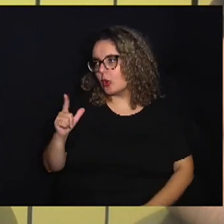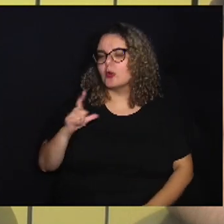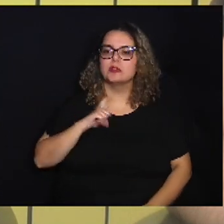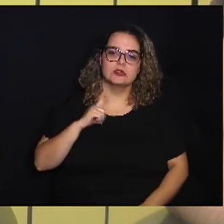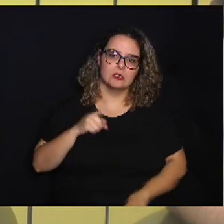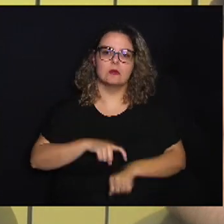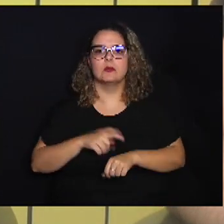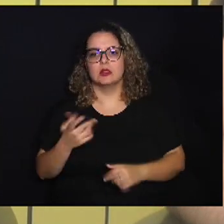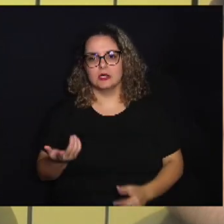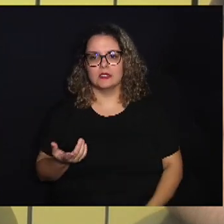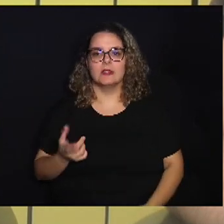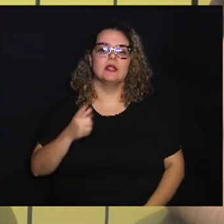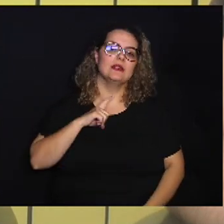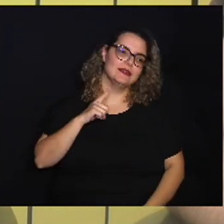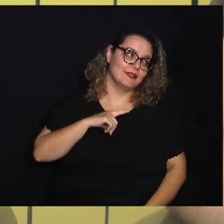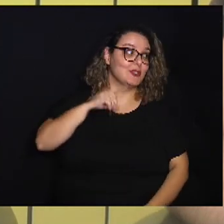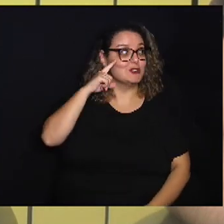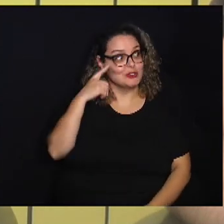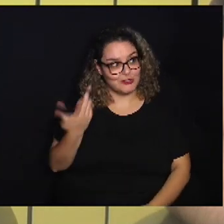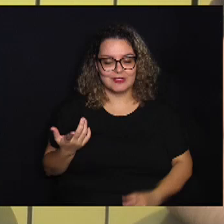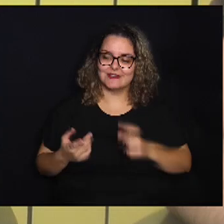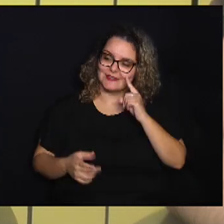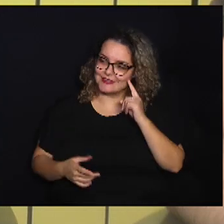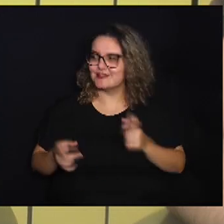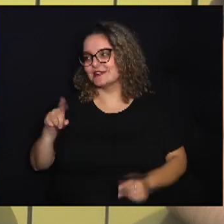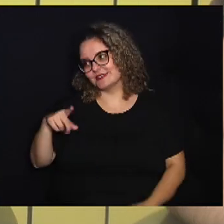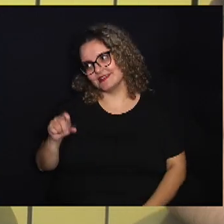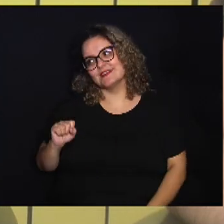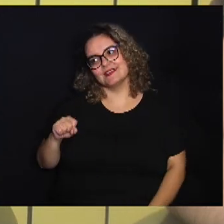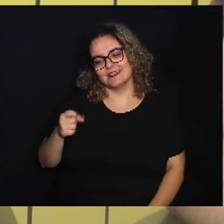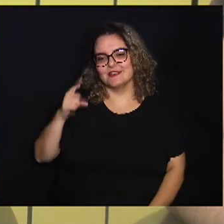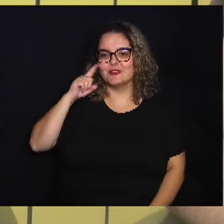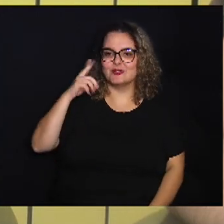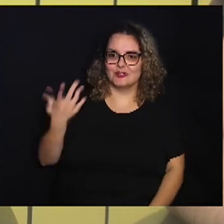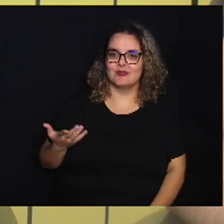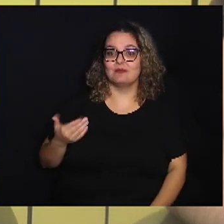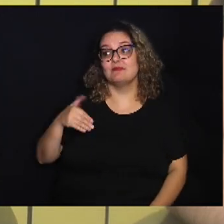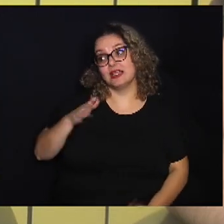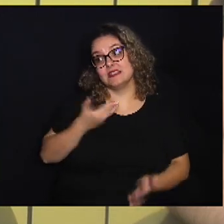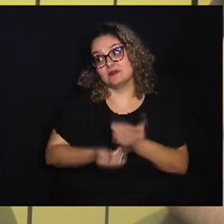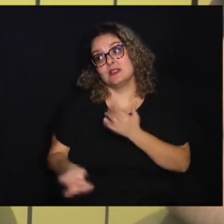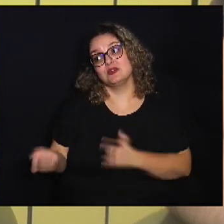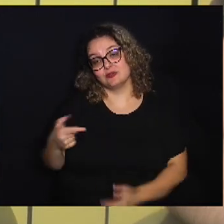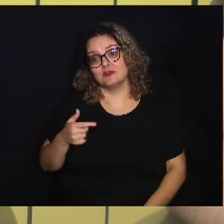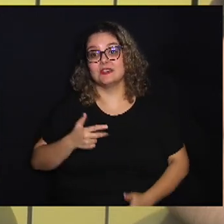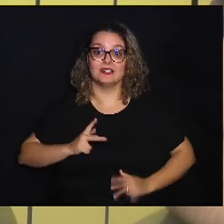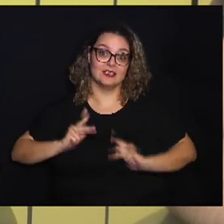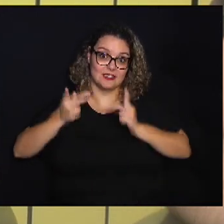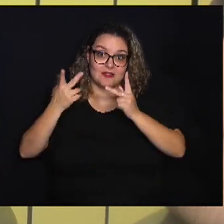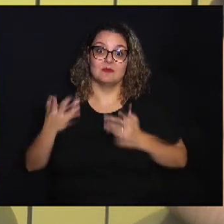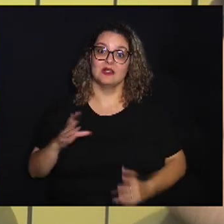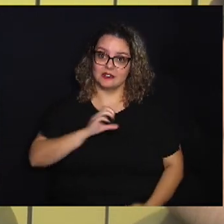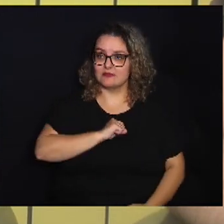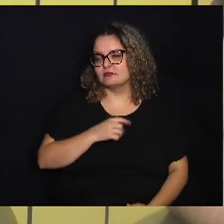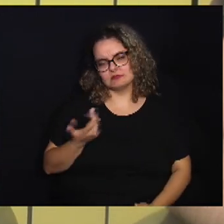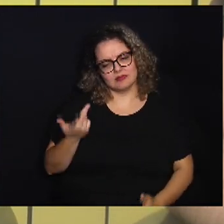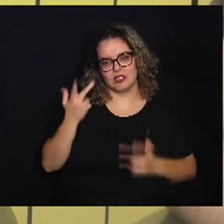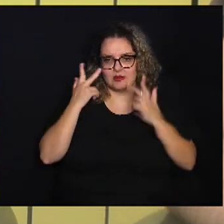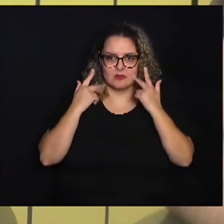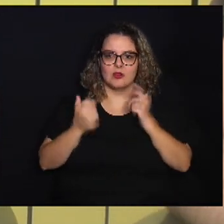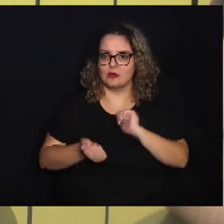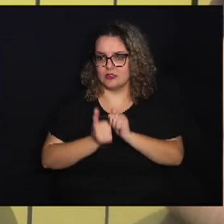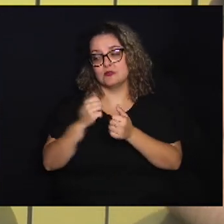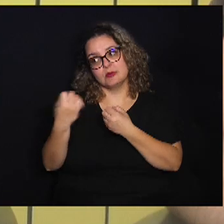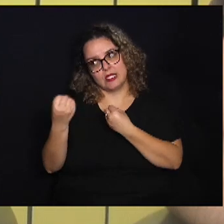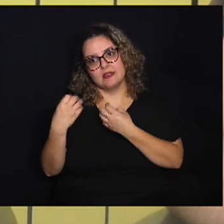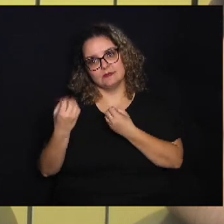momentos, né? Tem dias, né? Tem dias, né? Não, como eu falei, a gente mais perde do que ganha. Mas gostar disso também faz parte. O esporte ensina muito,